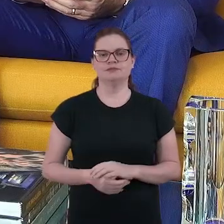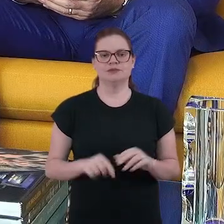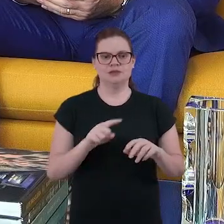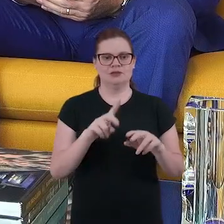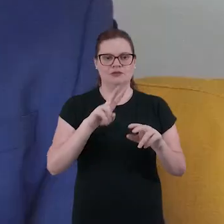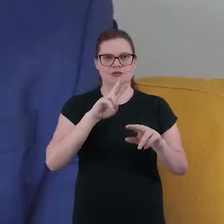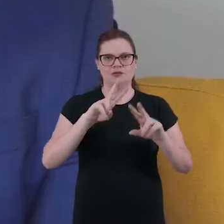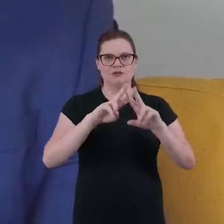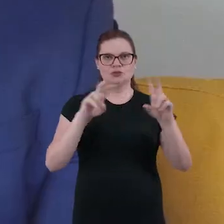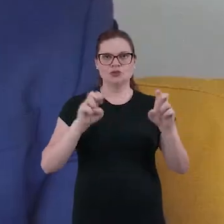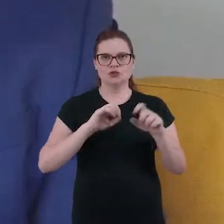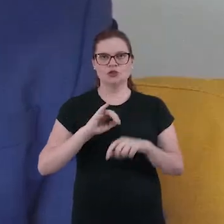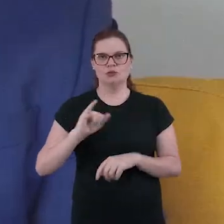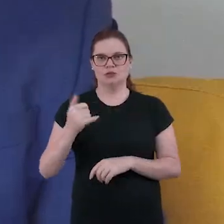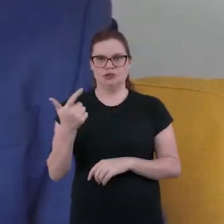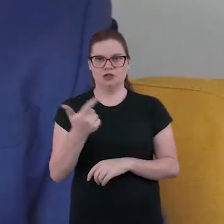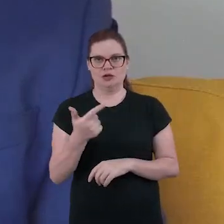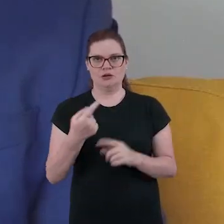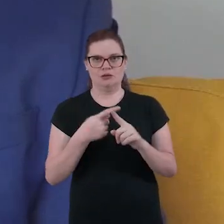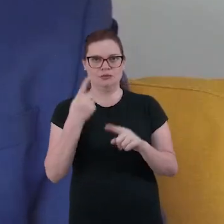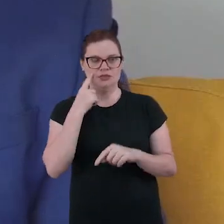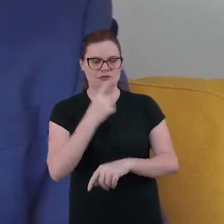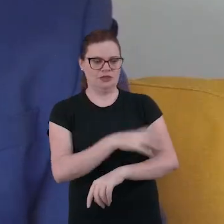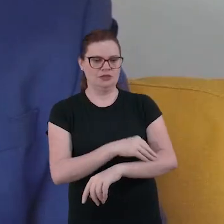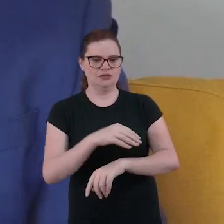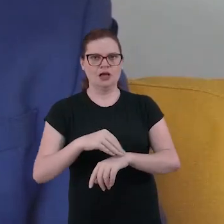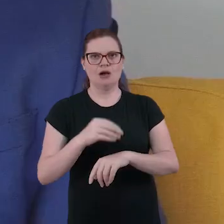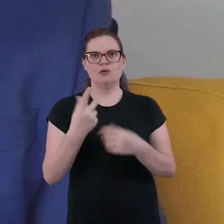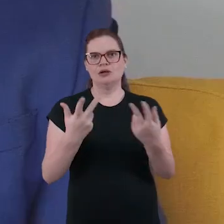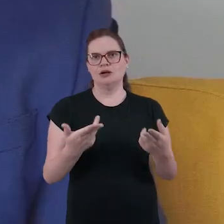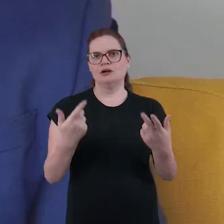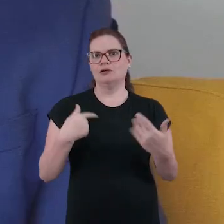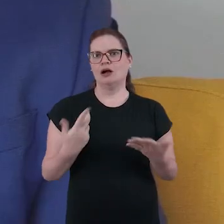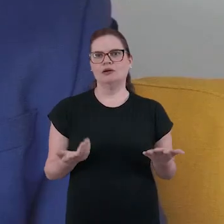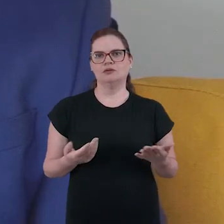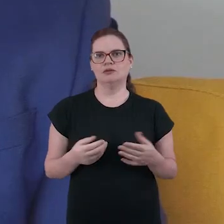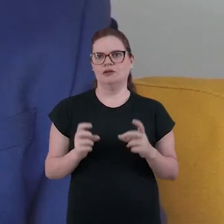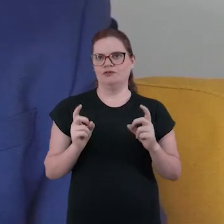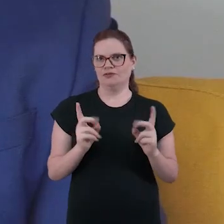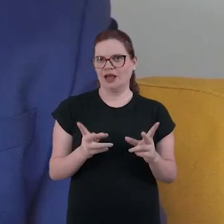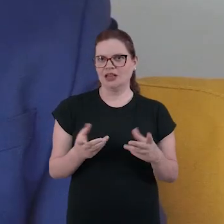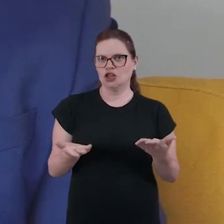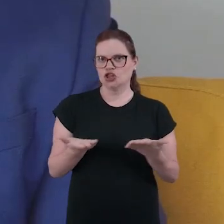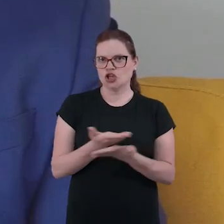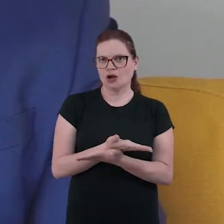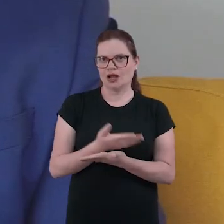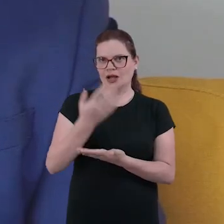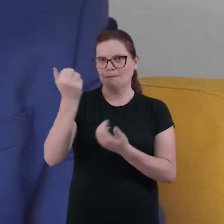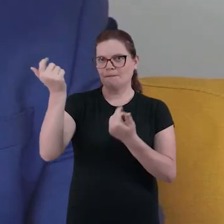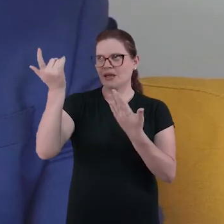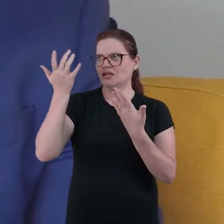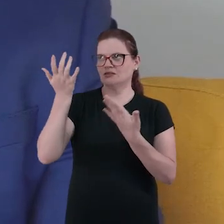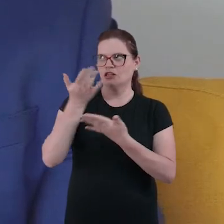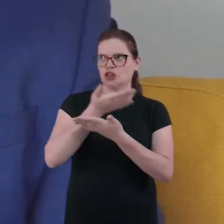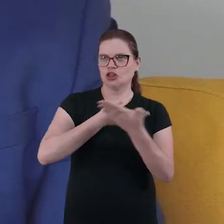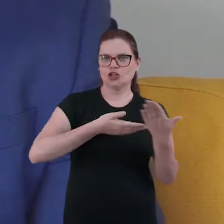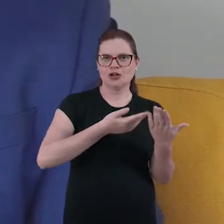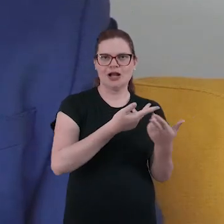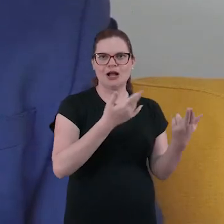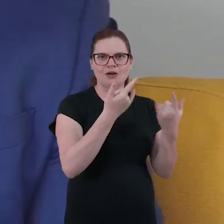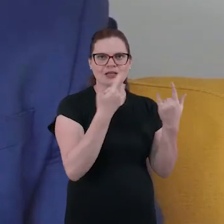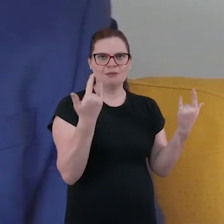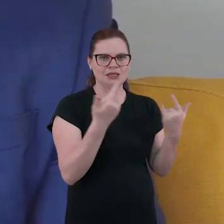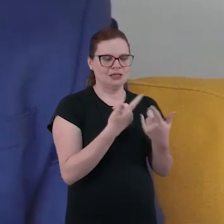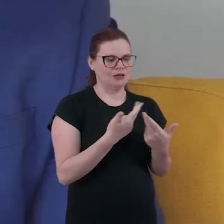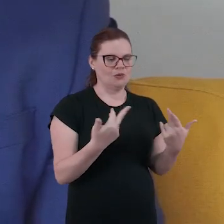falando sobre Esaú. Não venda a sua bênção, não troque. Claro. Não temos concessões, não troque a sua bênção por nada